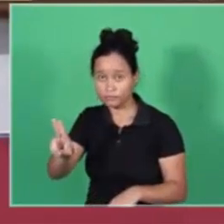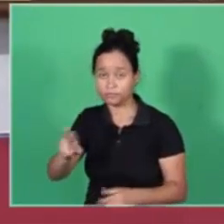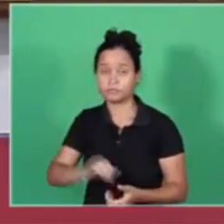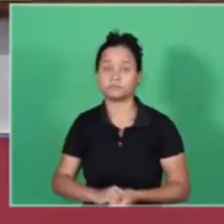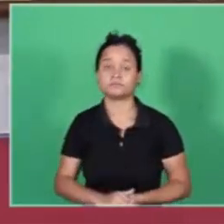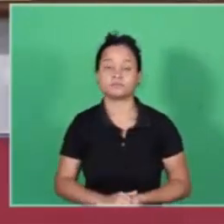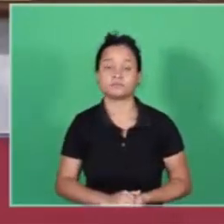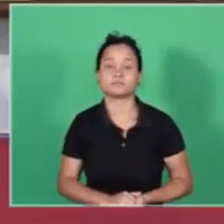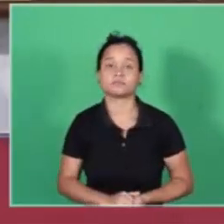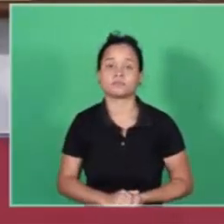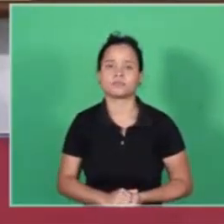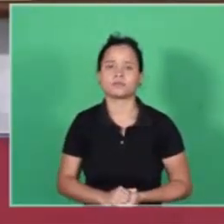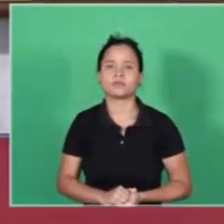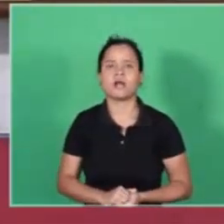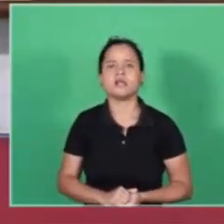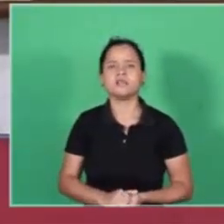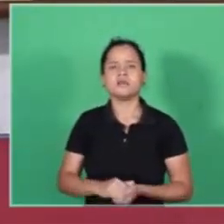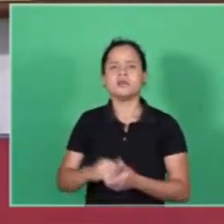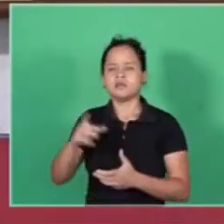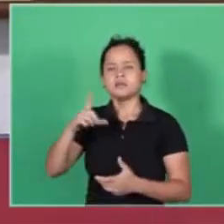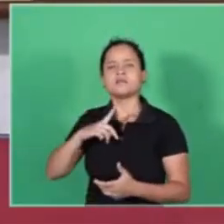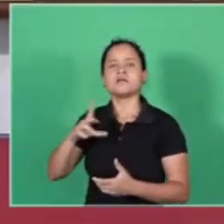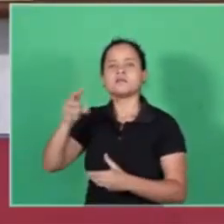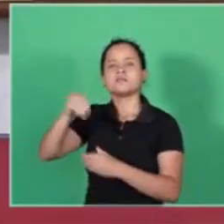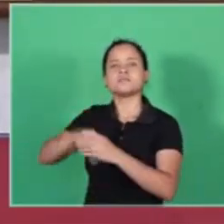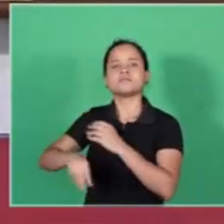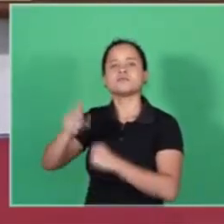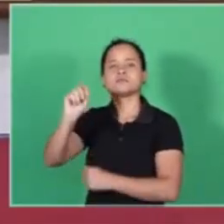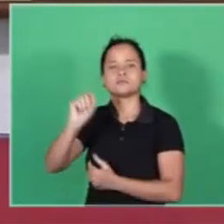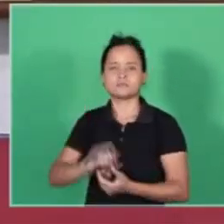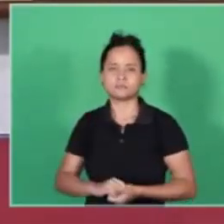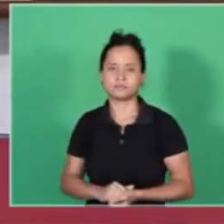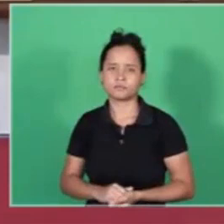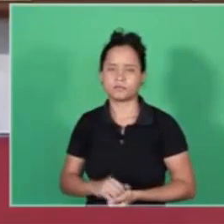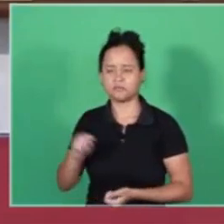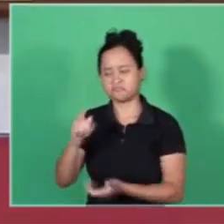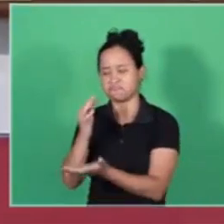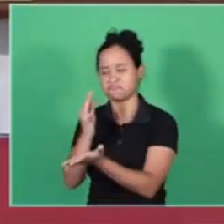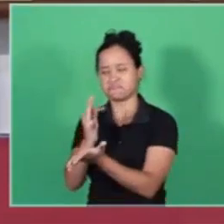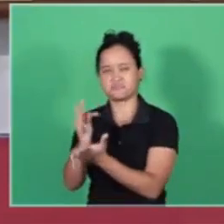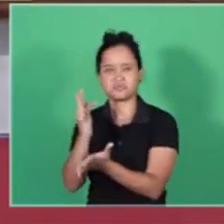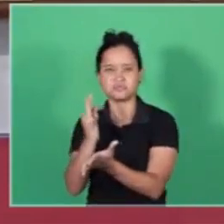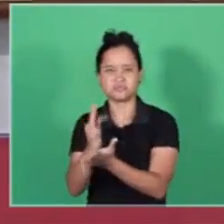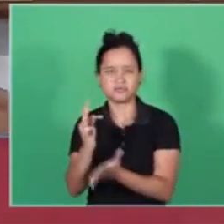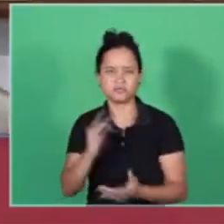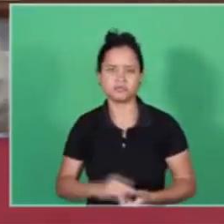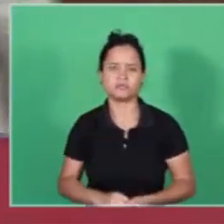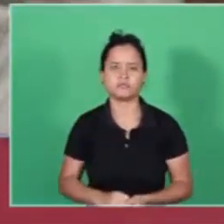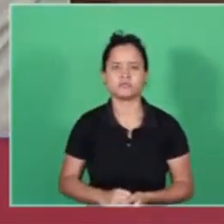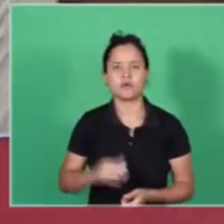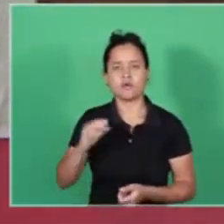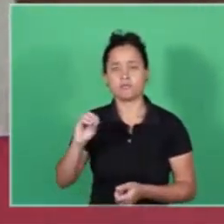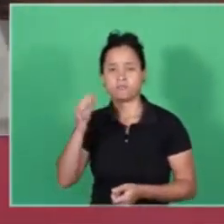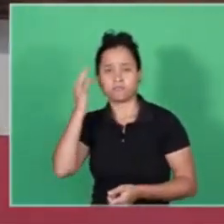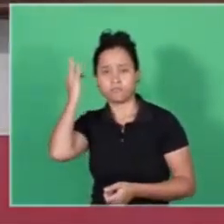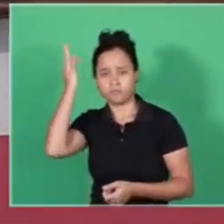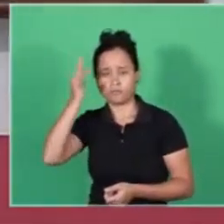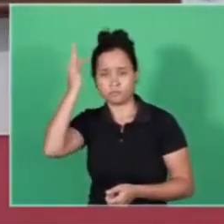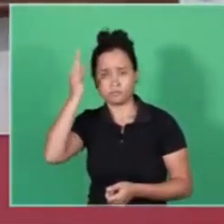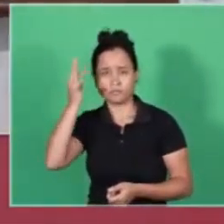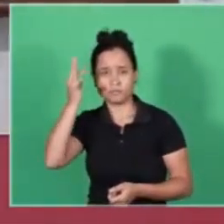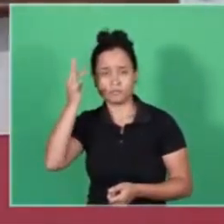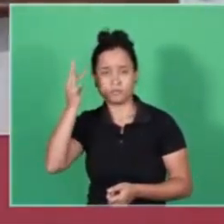que caiu para eles? Uma teologia e filosofia chamada deísta.